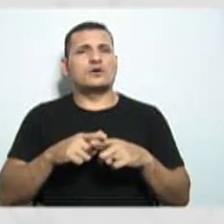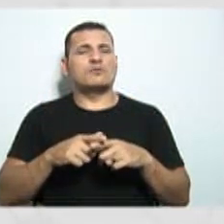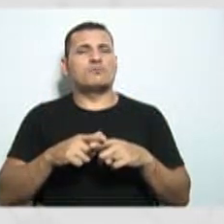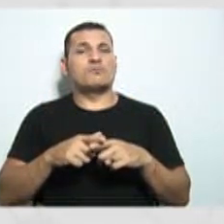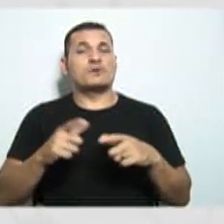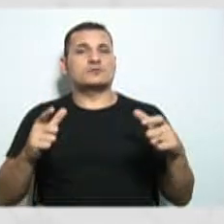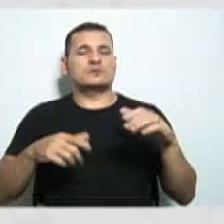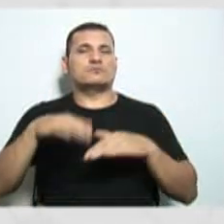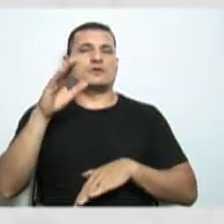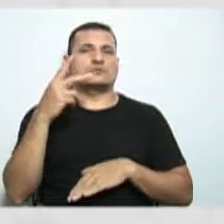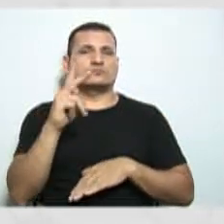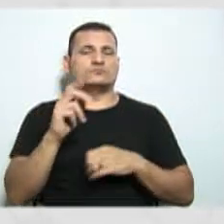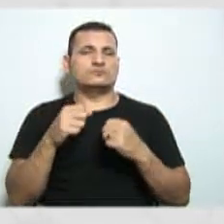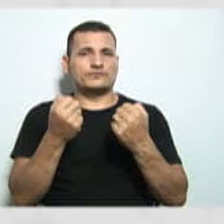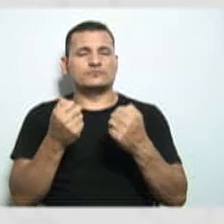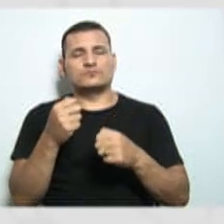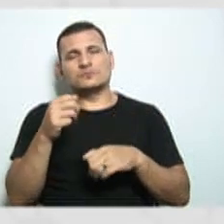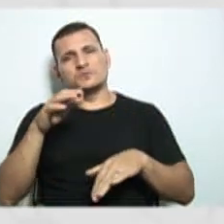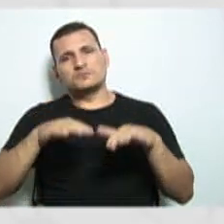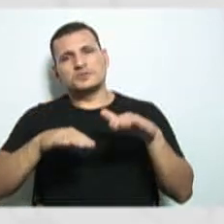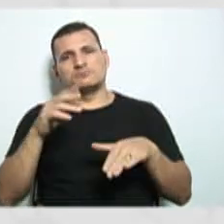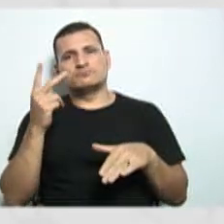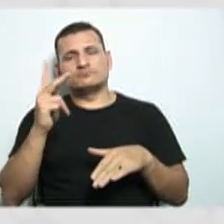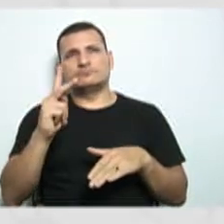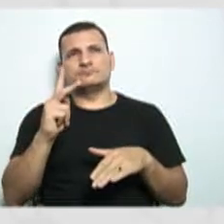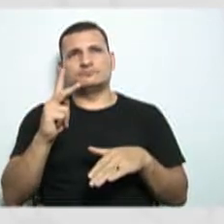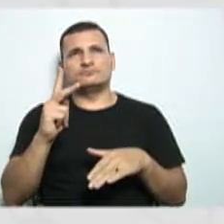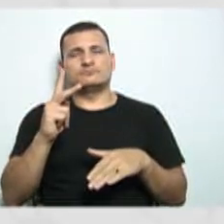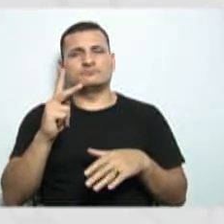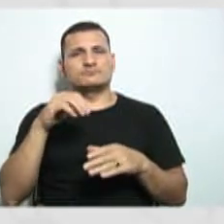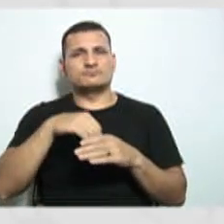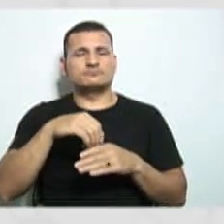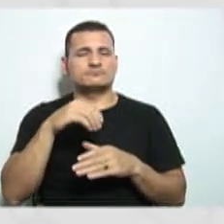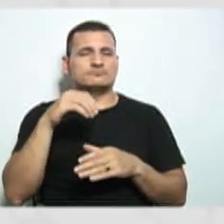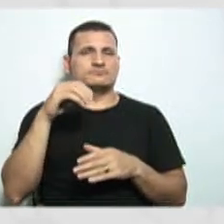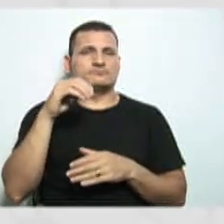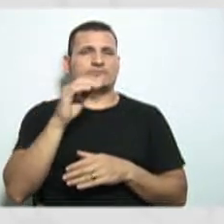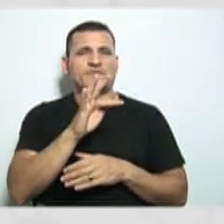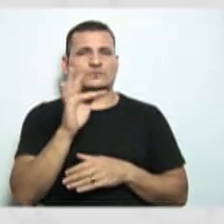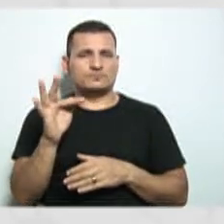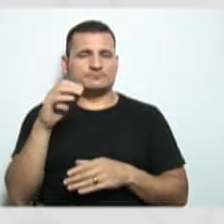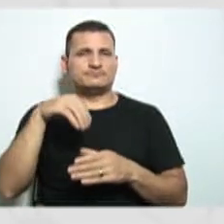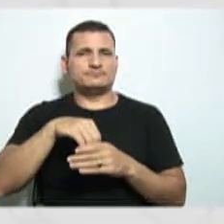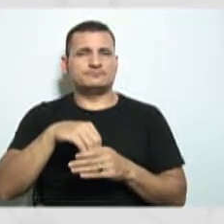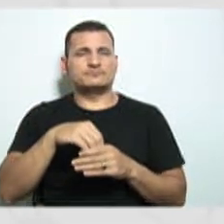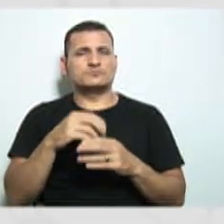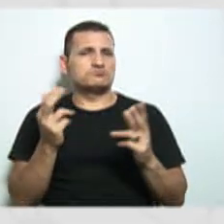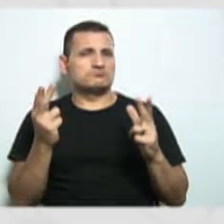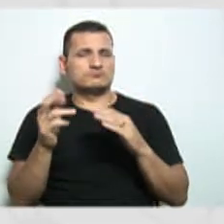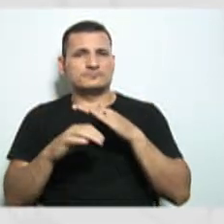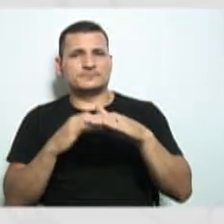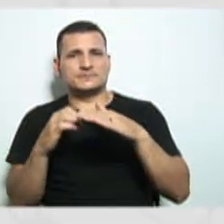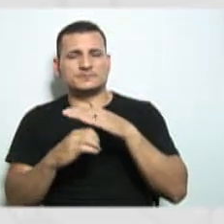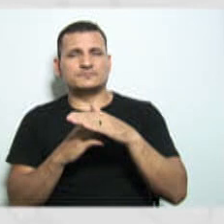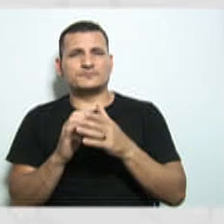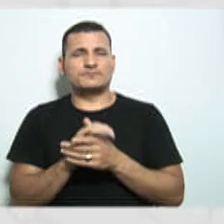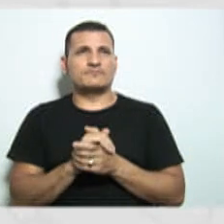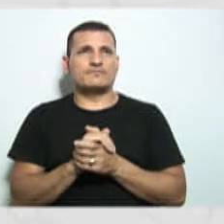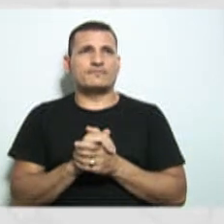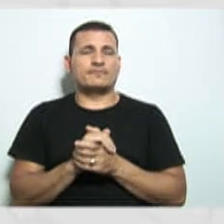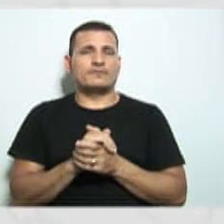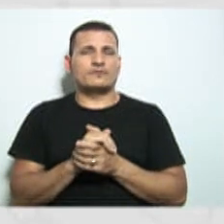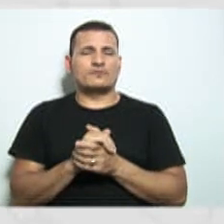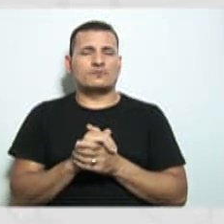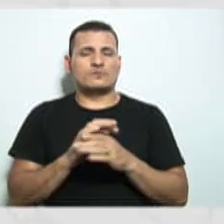forças. E isso, se depende de você, né, faz parte aí dos fatores internos. A mesma coisa na organização. Tudo aquilo que é externo,